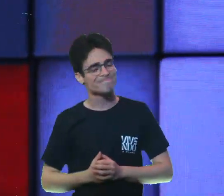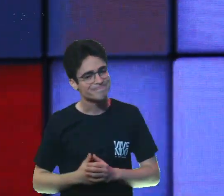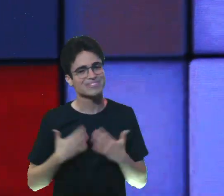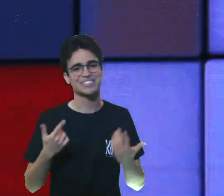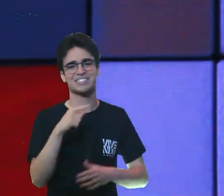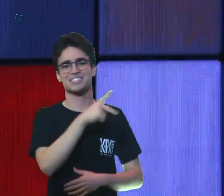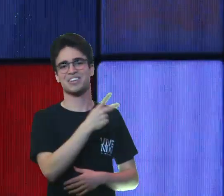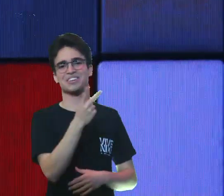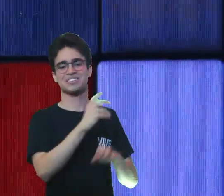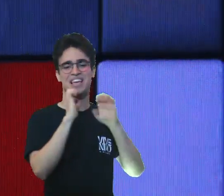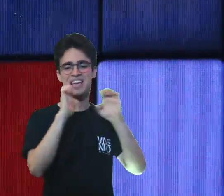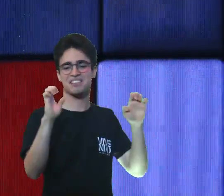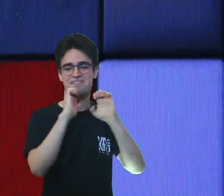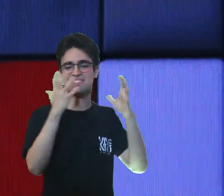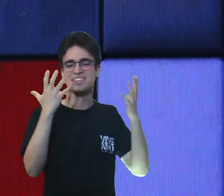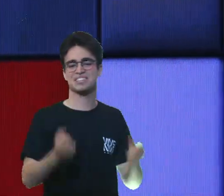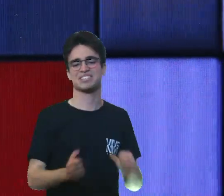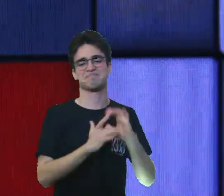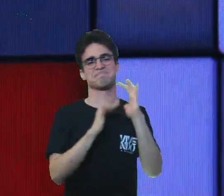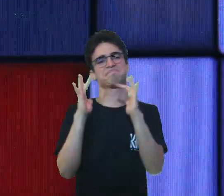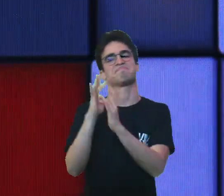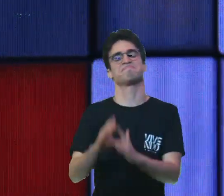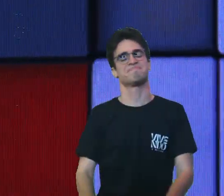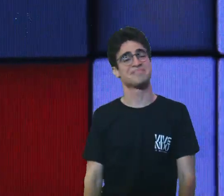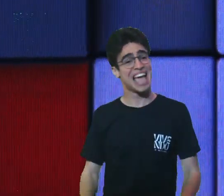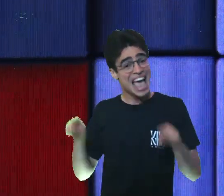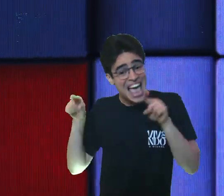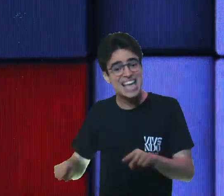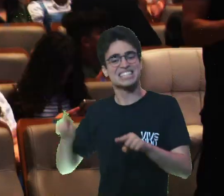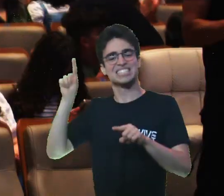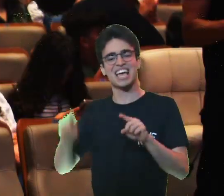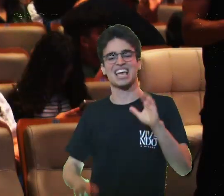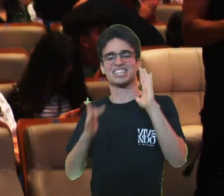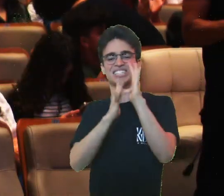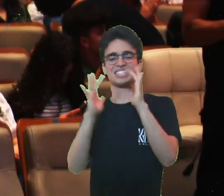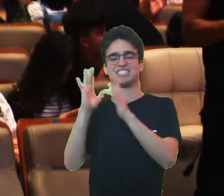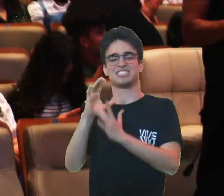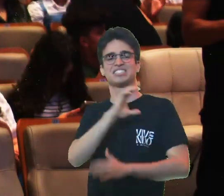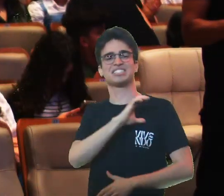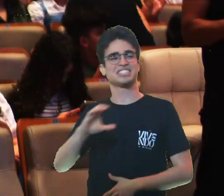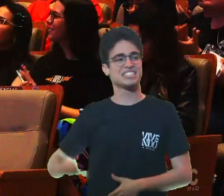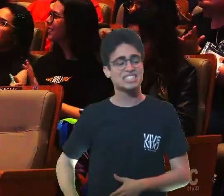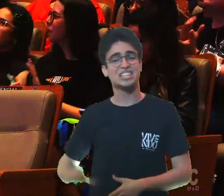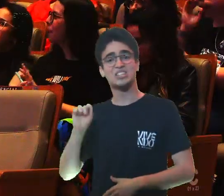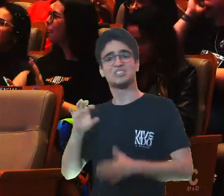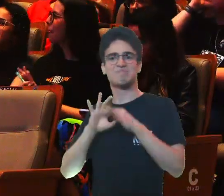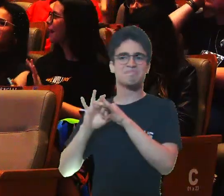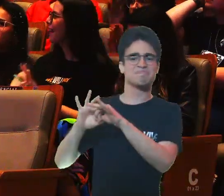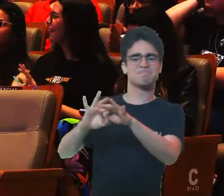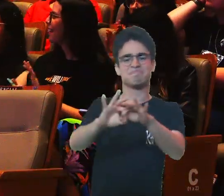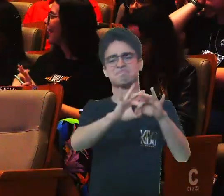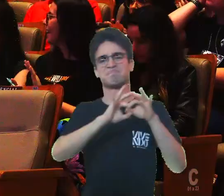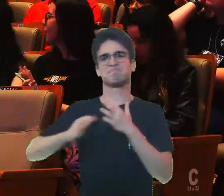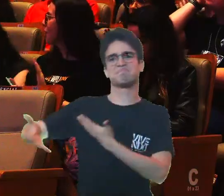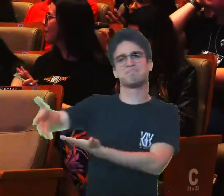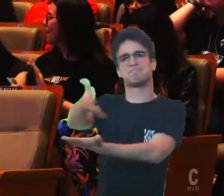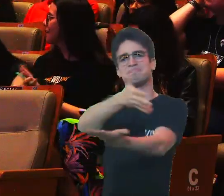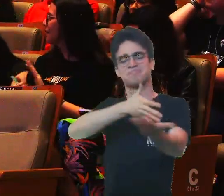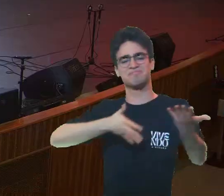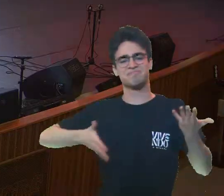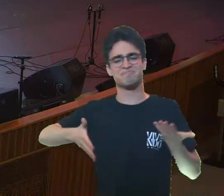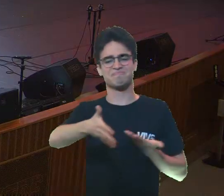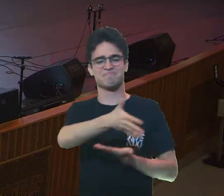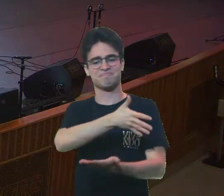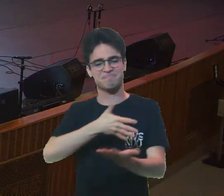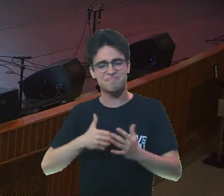pregado àqueles homens. Esse é o Cristo que está em nós e entre nós. E